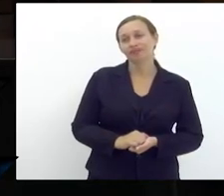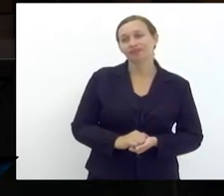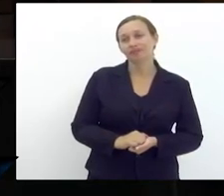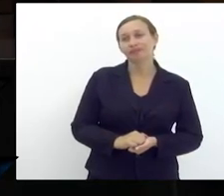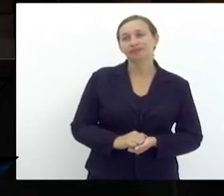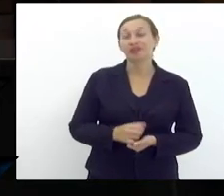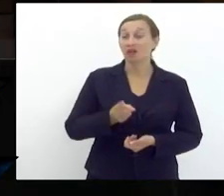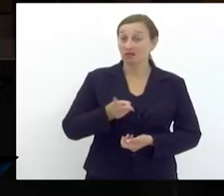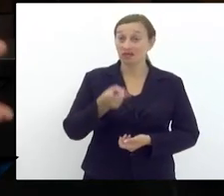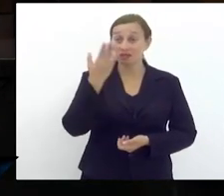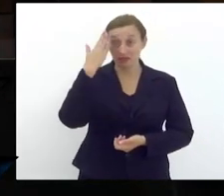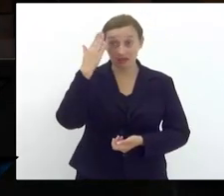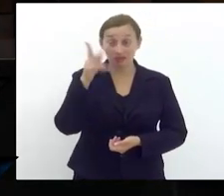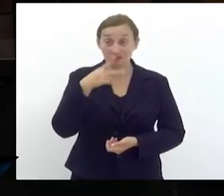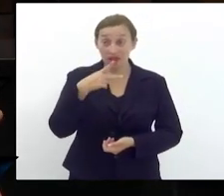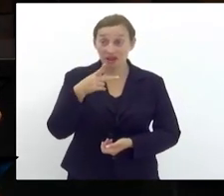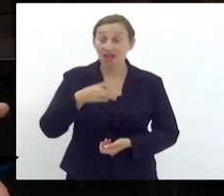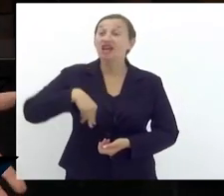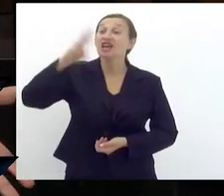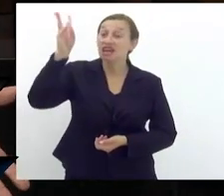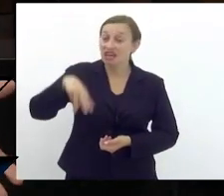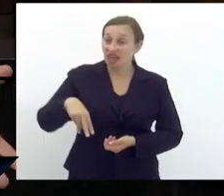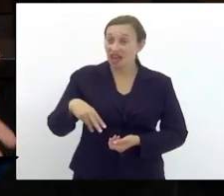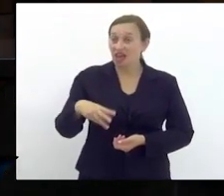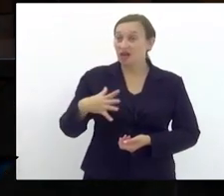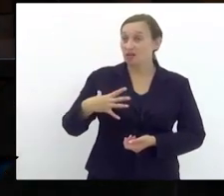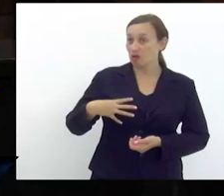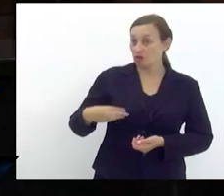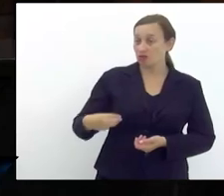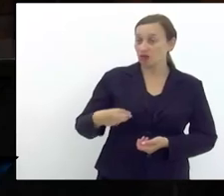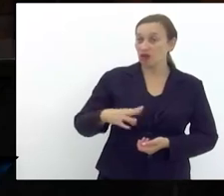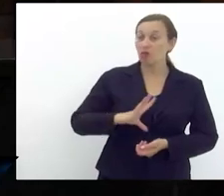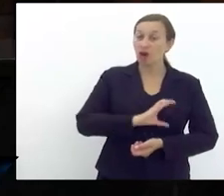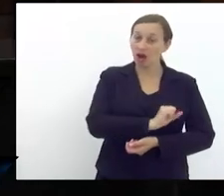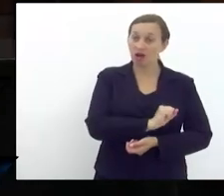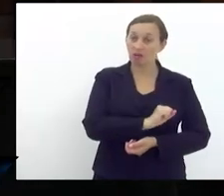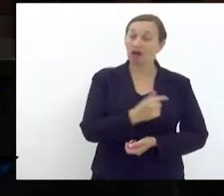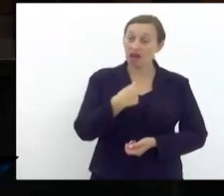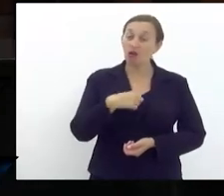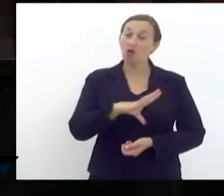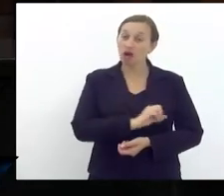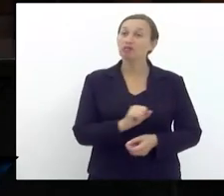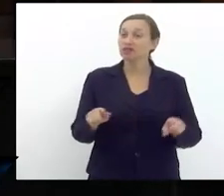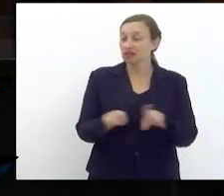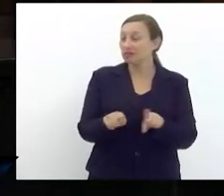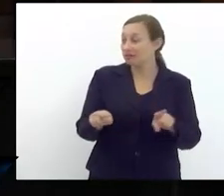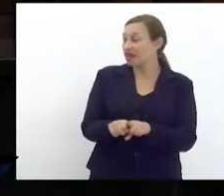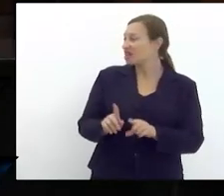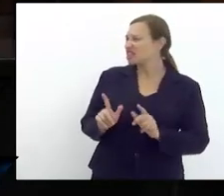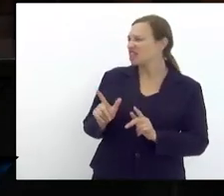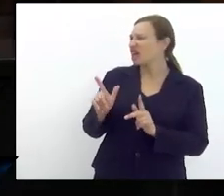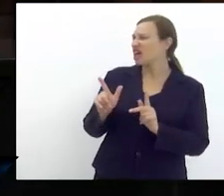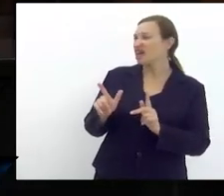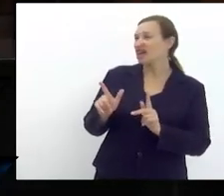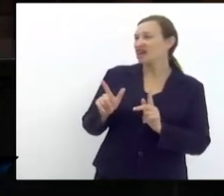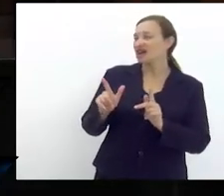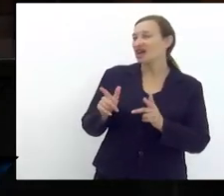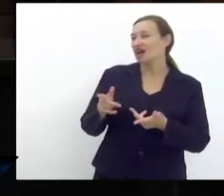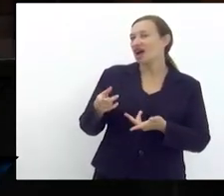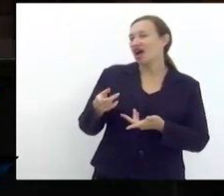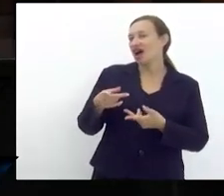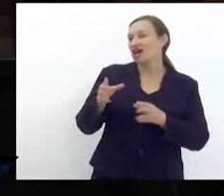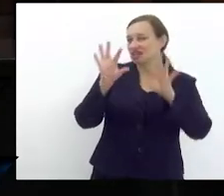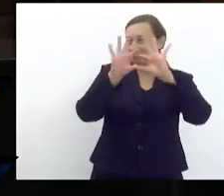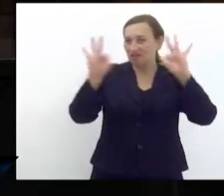eu sempre falo que quem meu filho beija a minha boca adoça Isso é coisa da antiga né Miki dos antigos